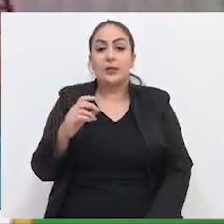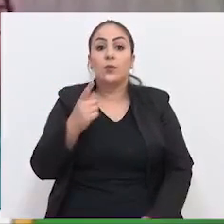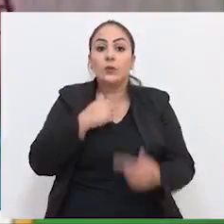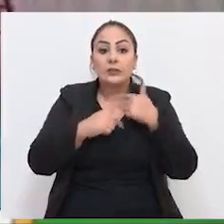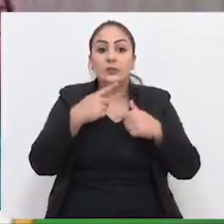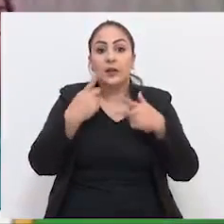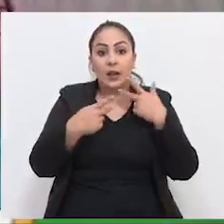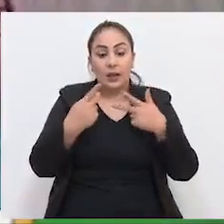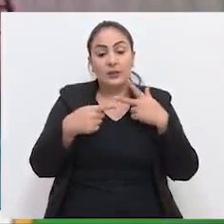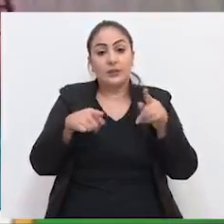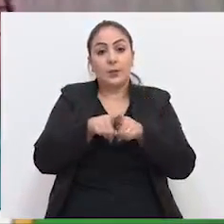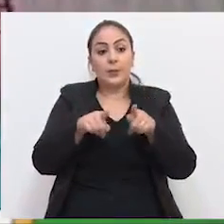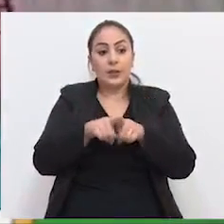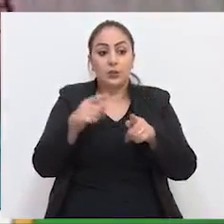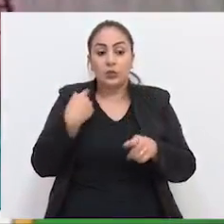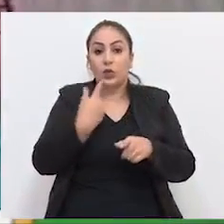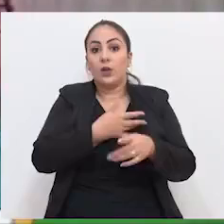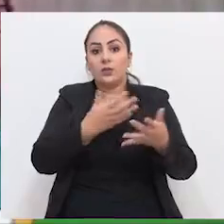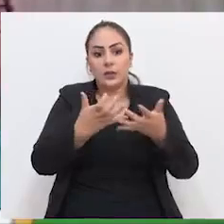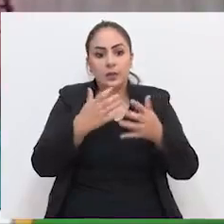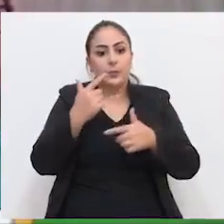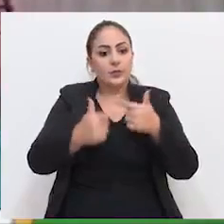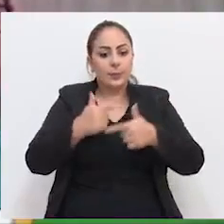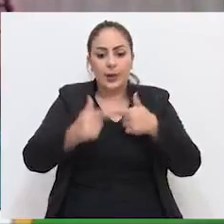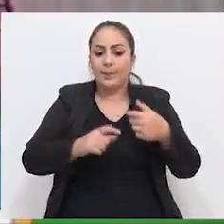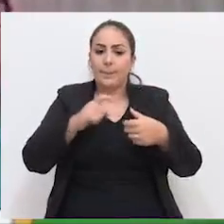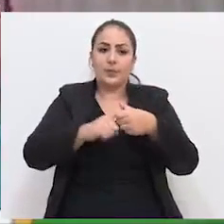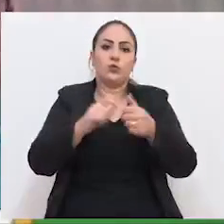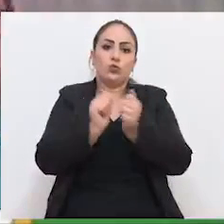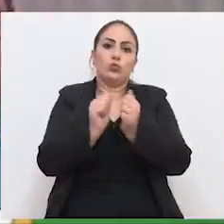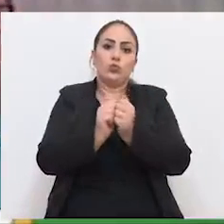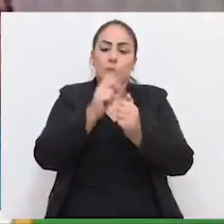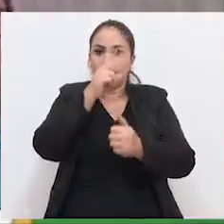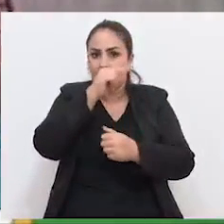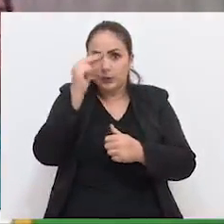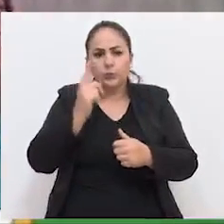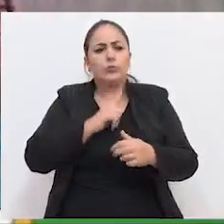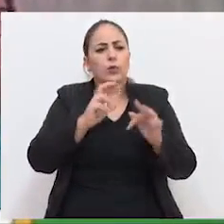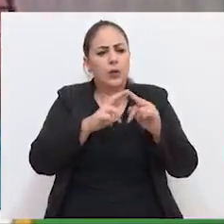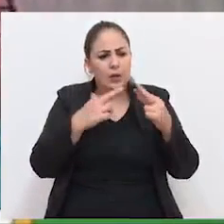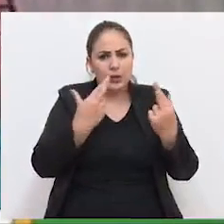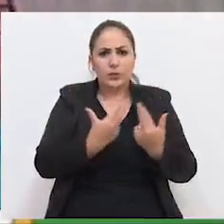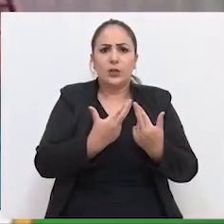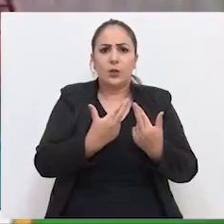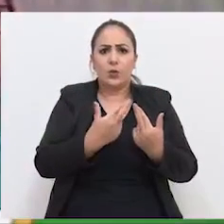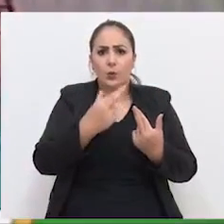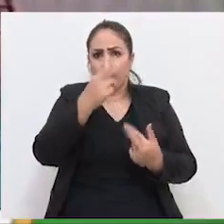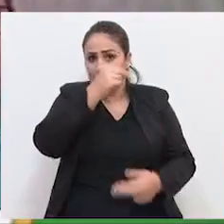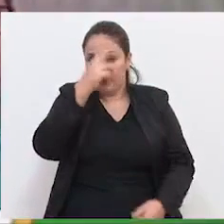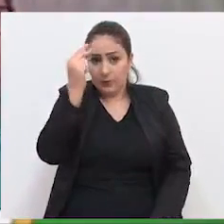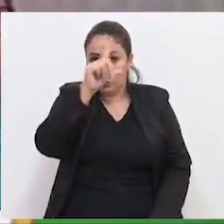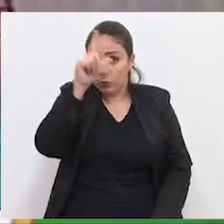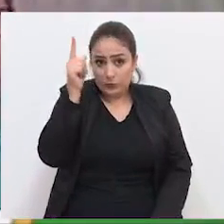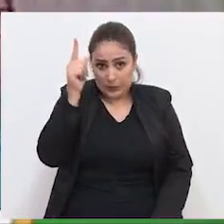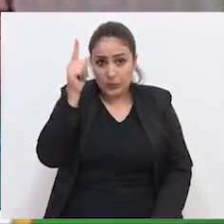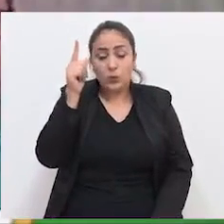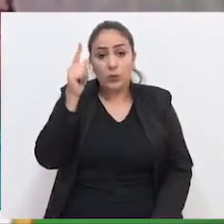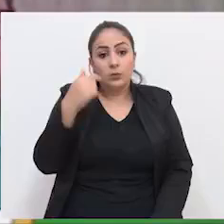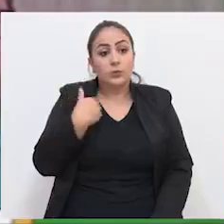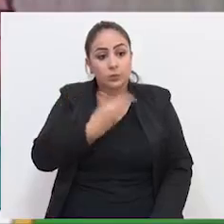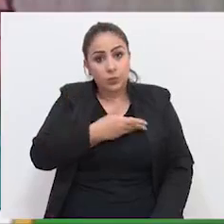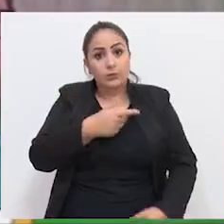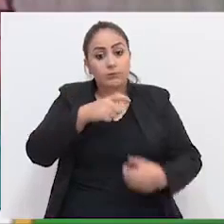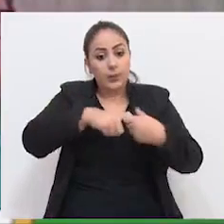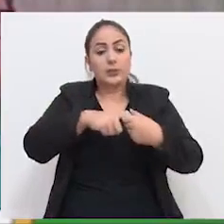eu gostaria de salientar aqui, né, nós buscamos trabalhar sempre em parceria com os municípios. Tivemos reunião com o prefeito Luciano Azevedo,